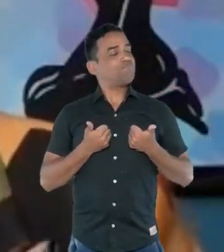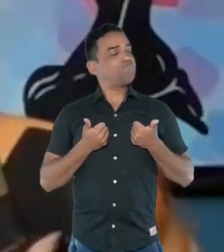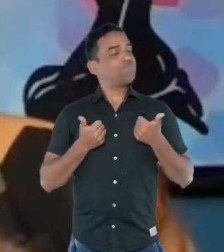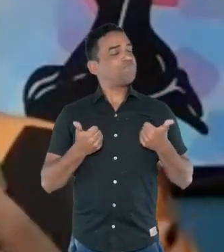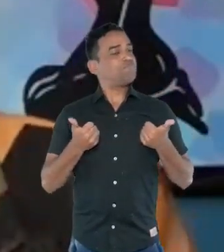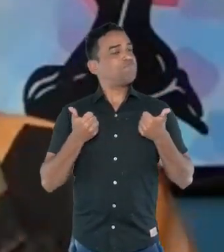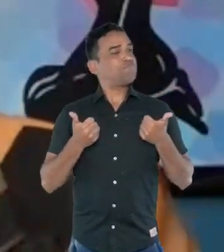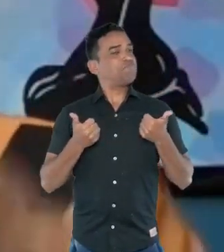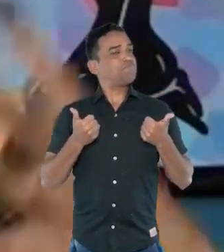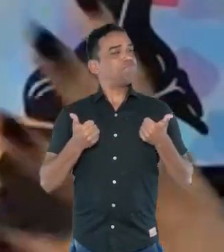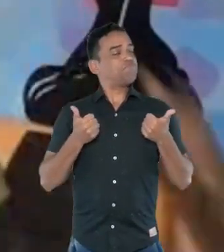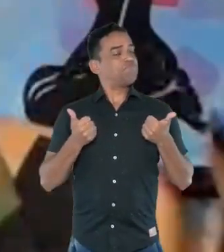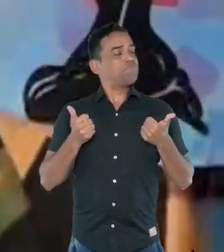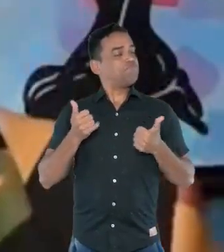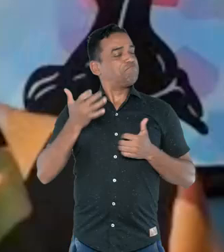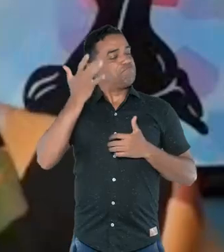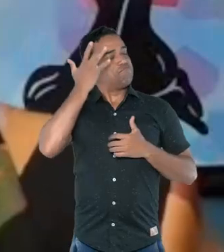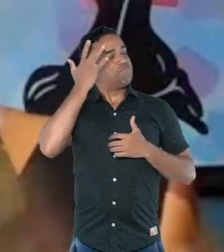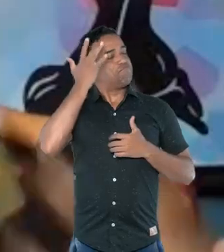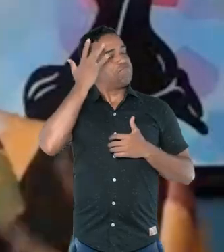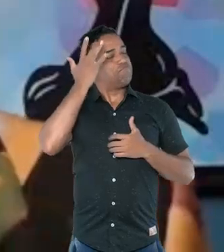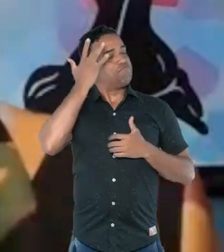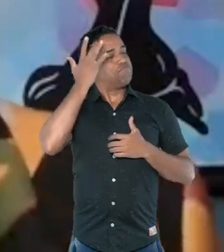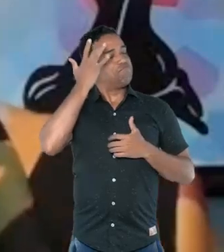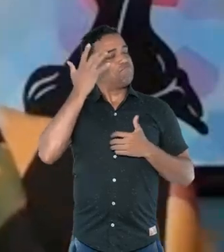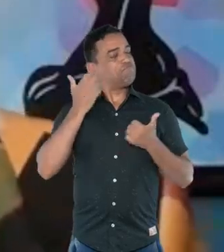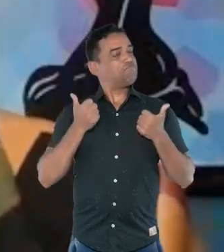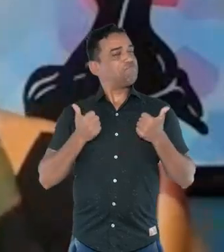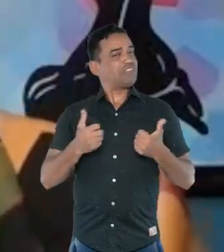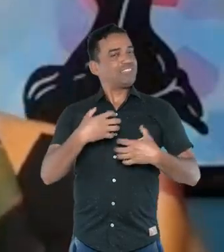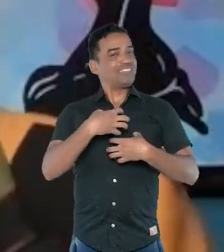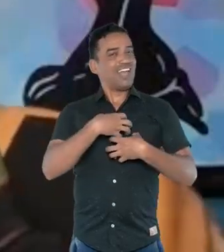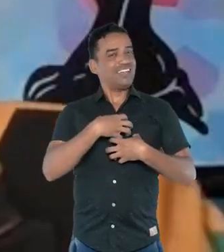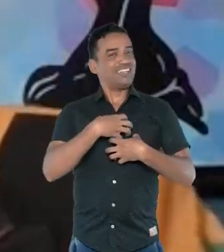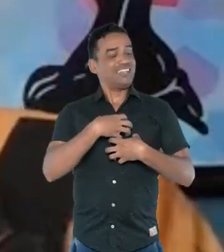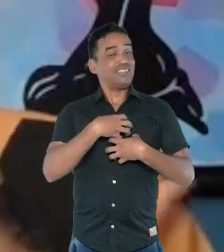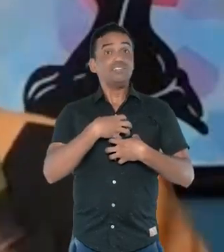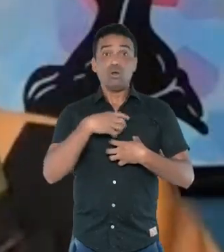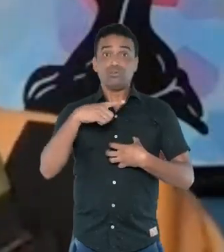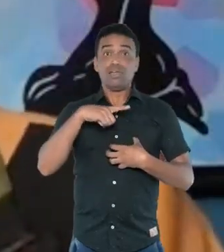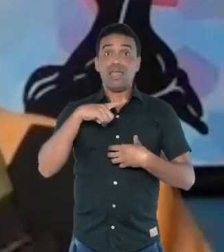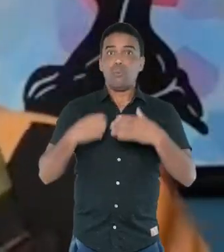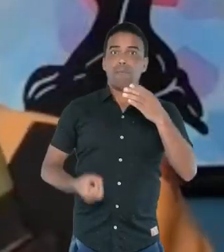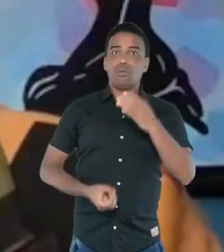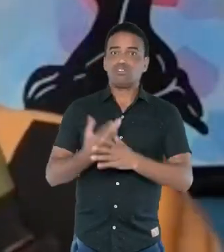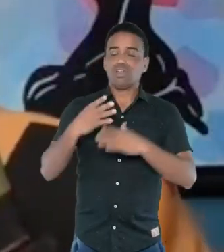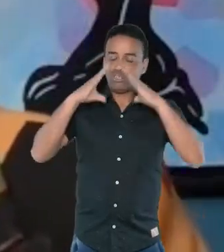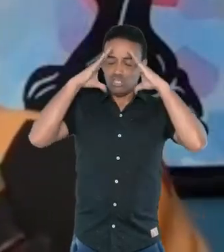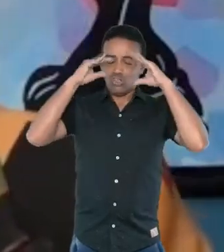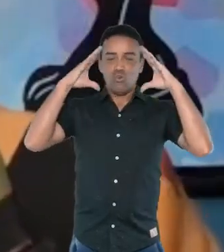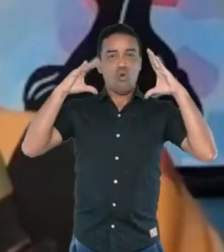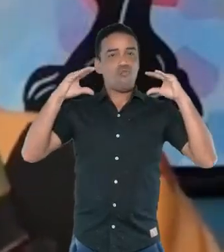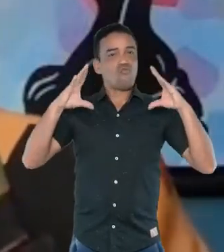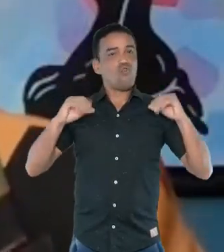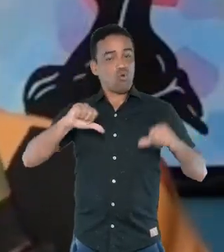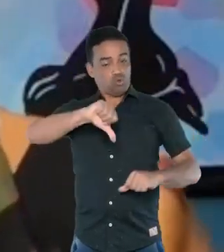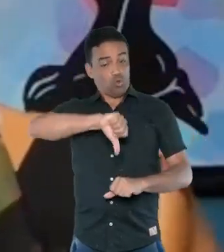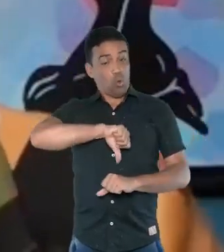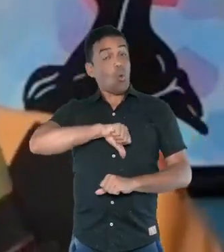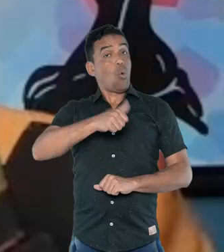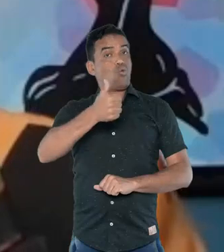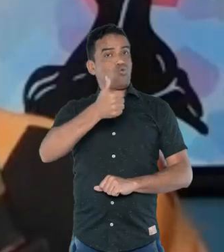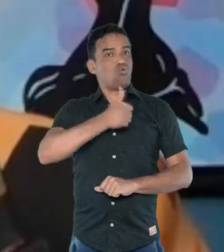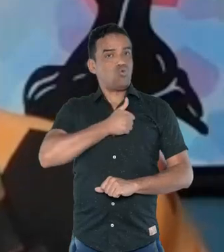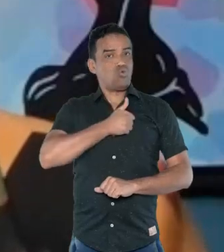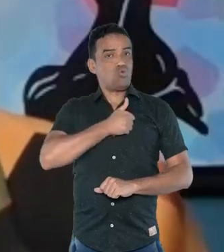Você se sente um alecrim dourado que nasceu no campo sem ser semeado. Então, existe uma produção de conforto, de